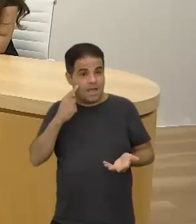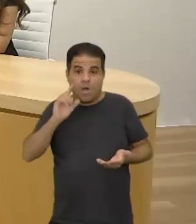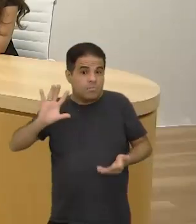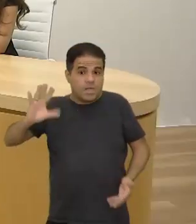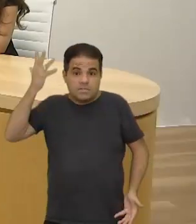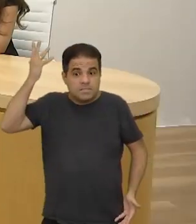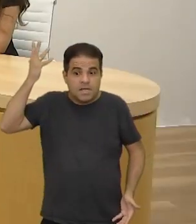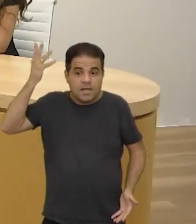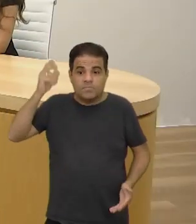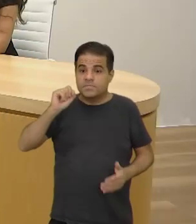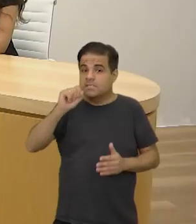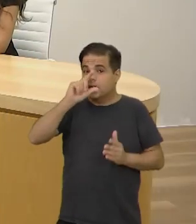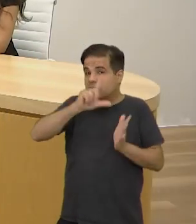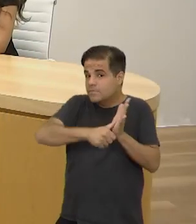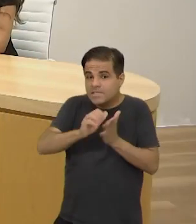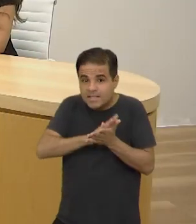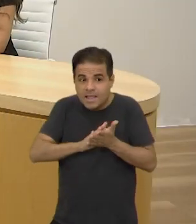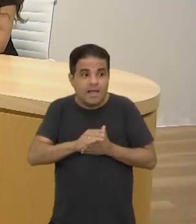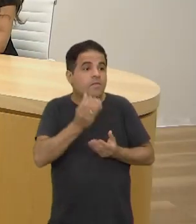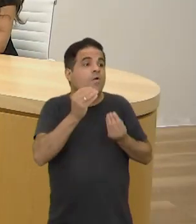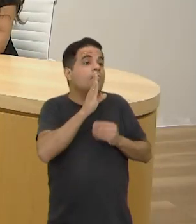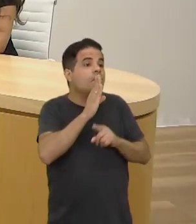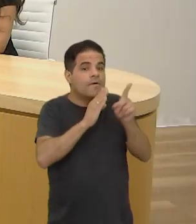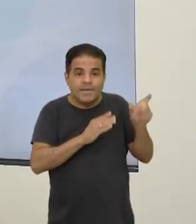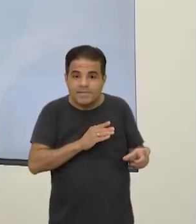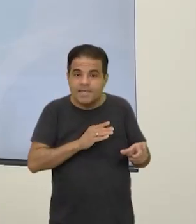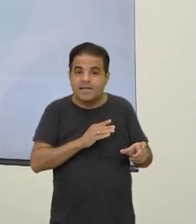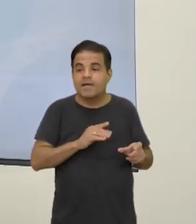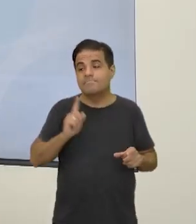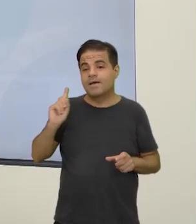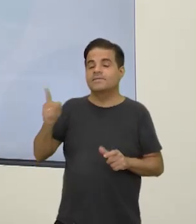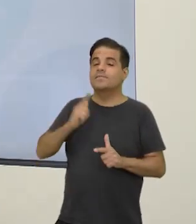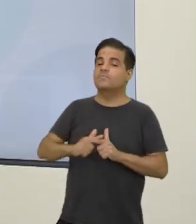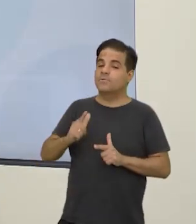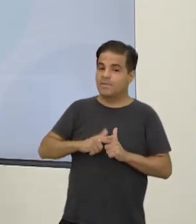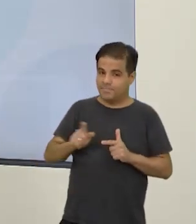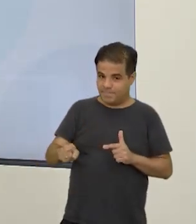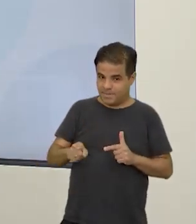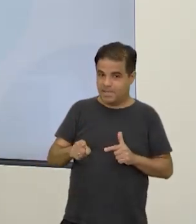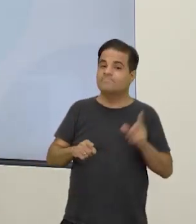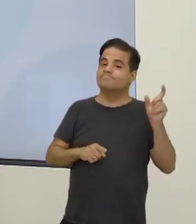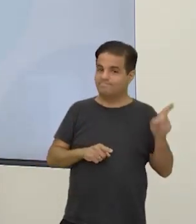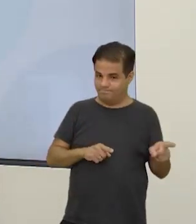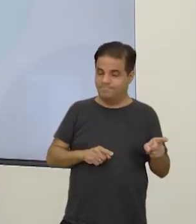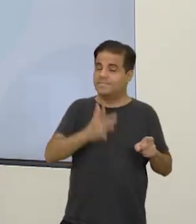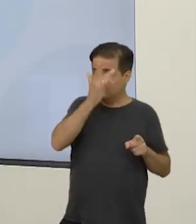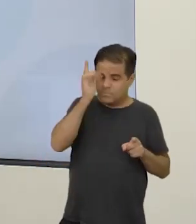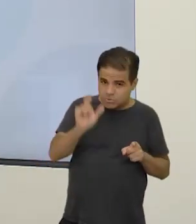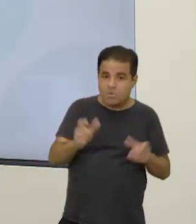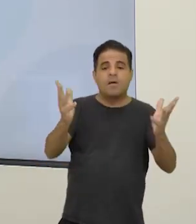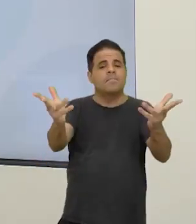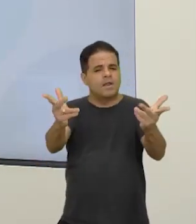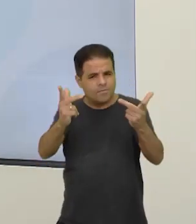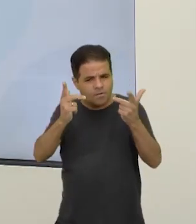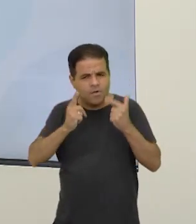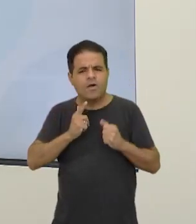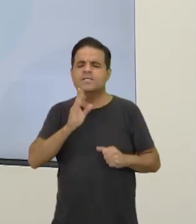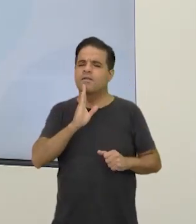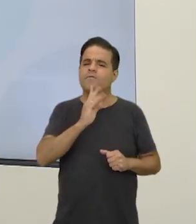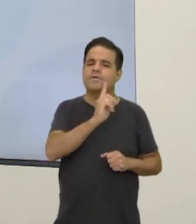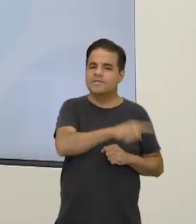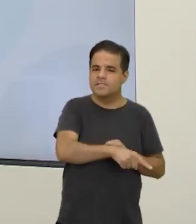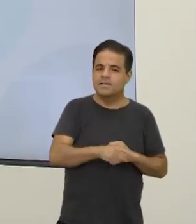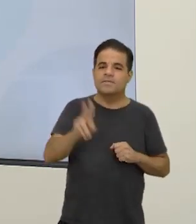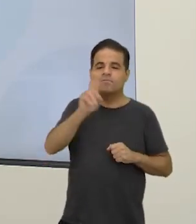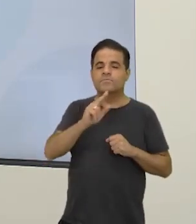tivesse atrasado, ele não teria conhecido. Só que tem um problema na história. Essa pessoa maravilhosa que ele conheceu